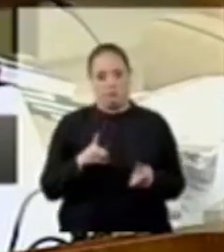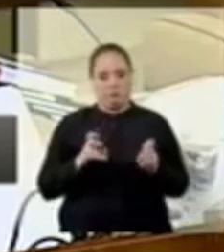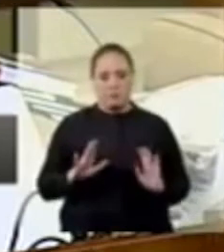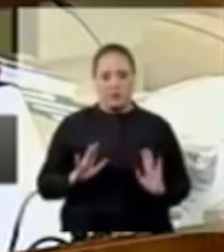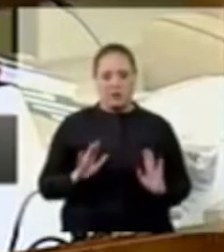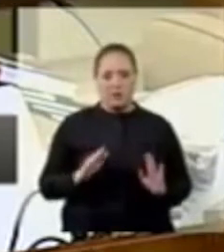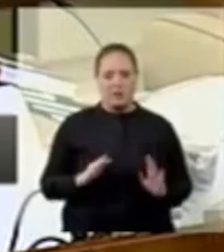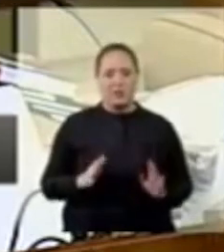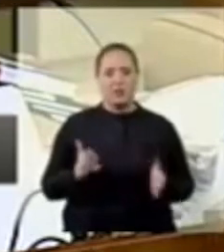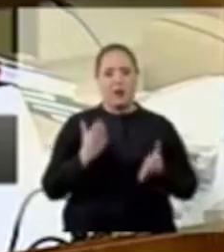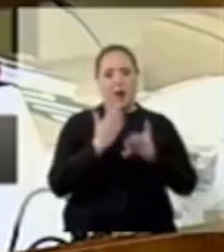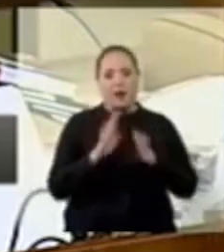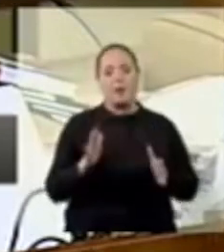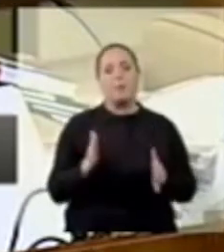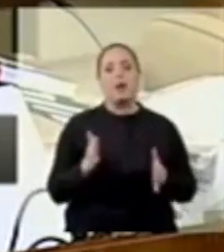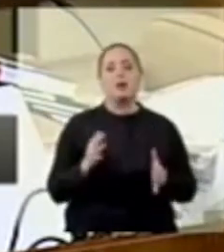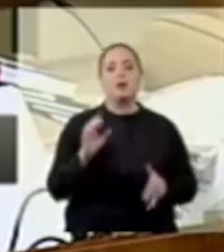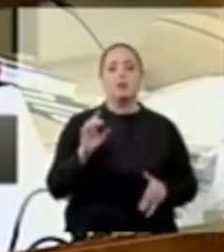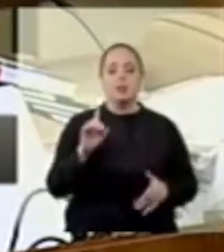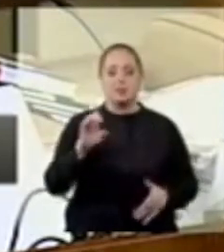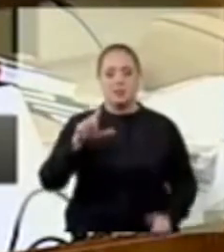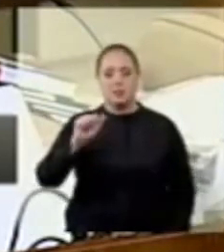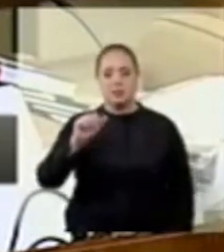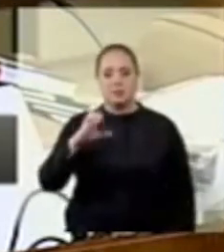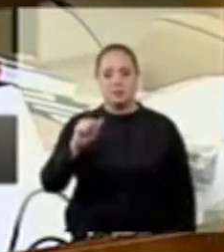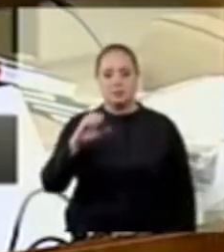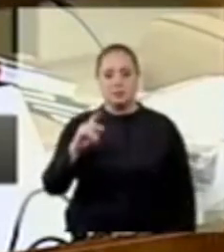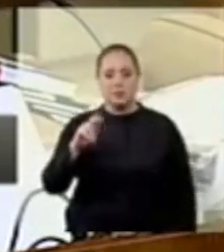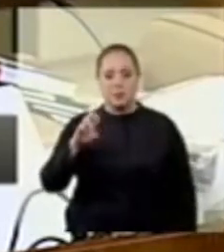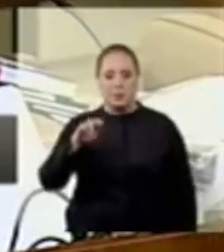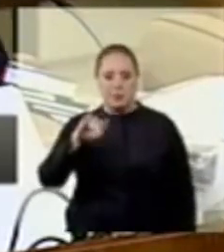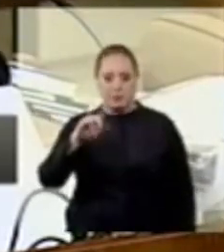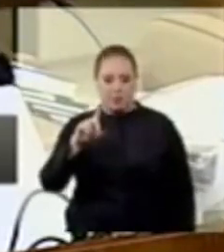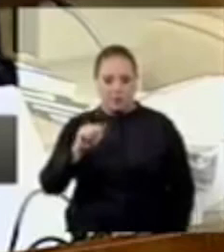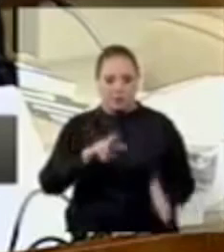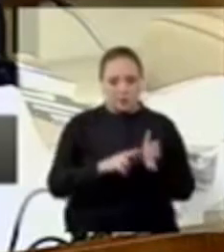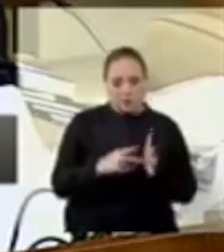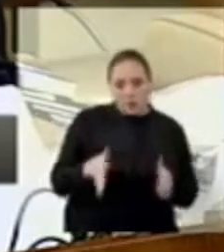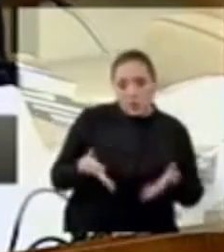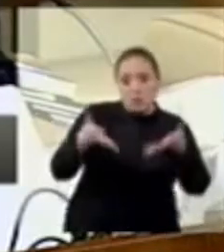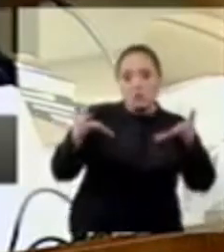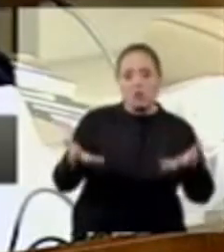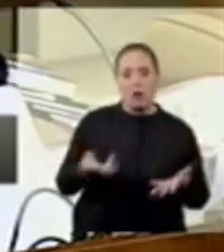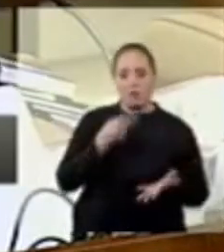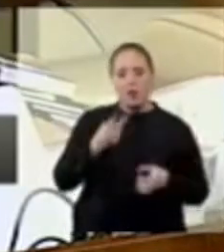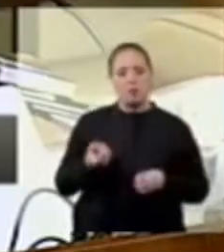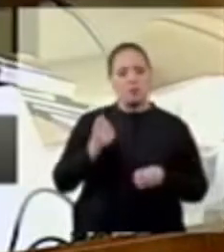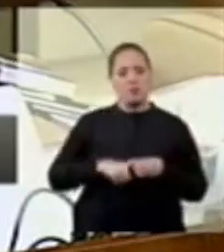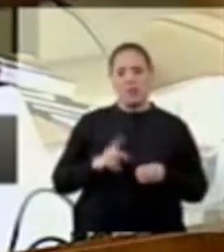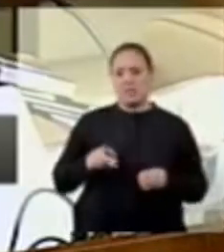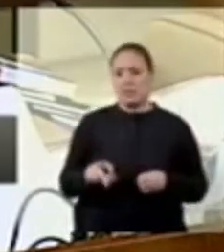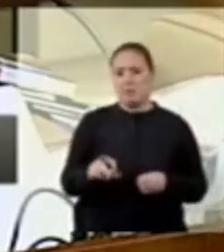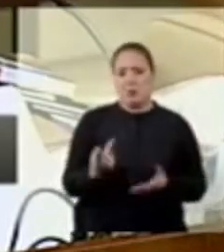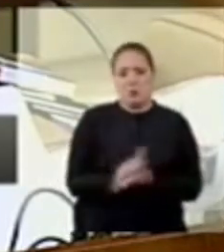com o estímulo à colaboração premiada é dá um incentivo à qual é voltar a ser como sempre fora